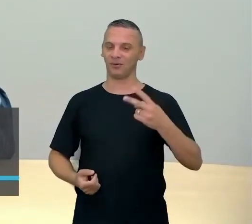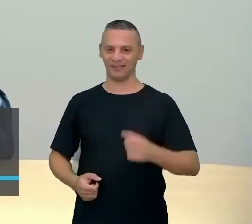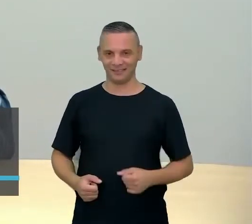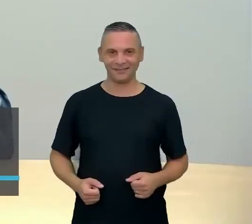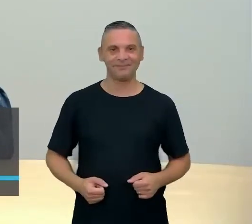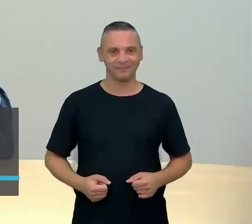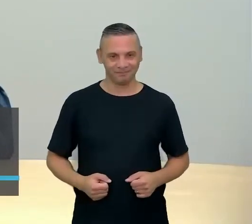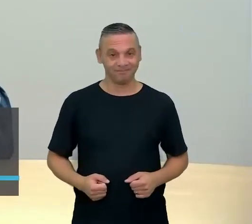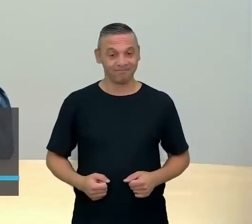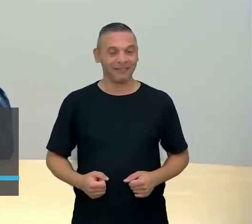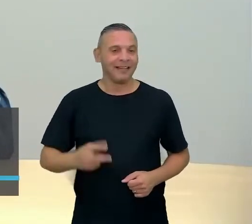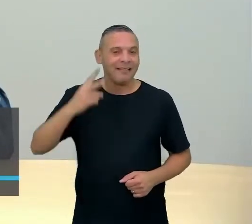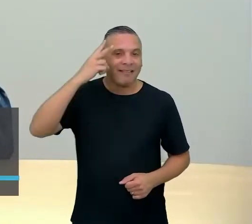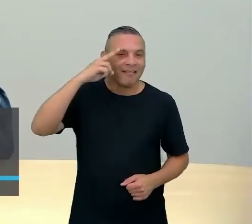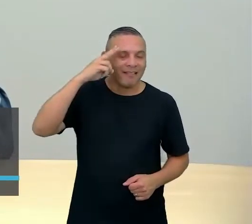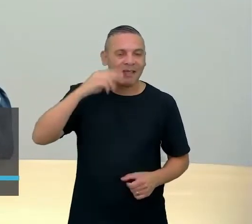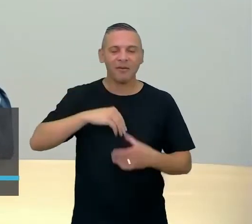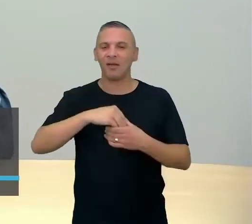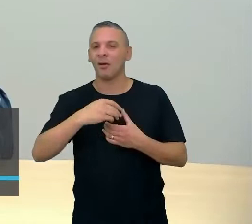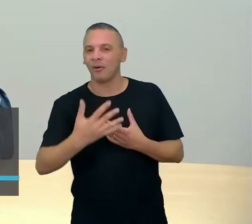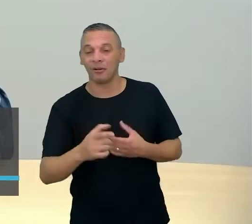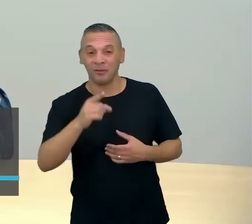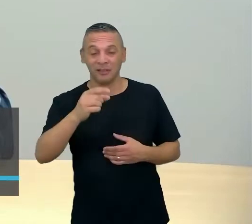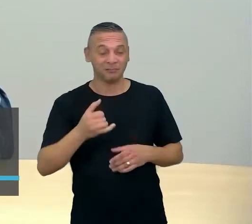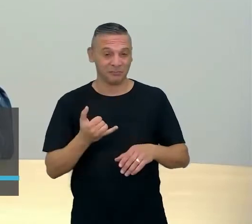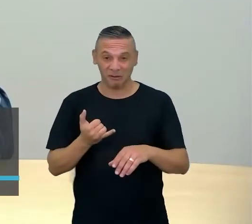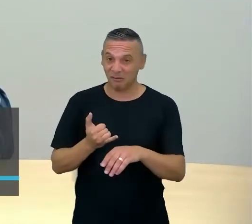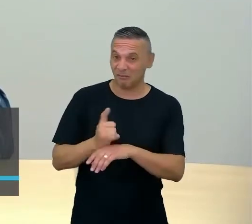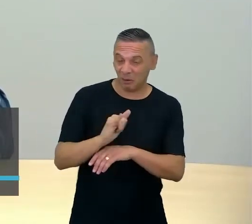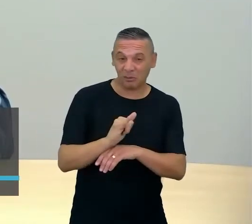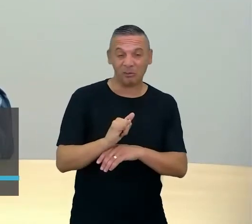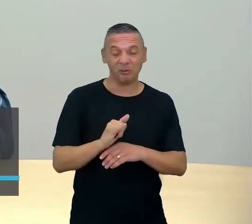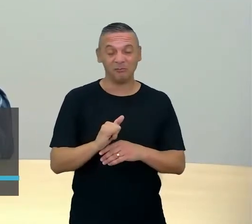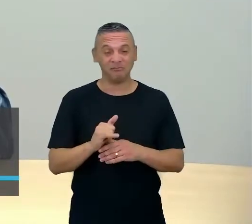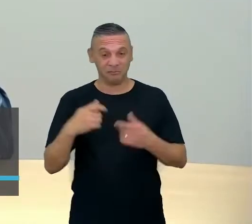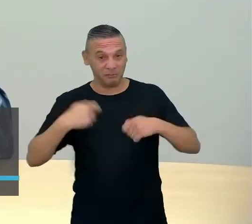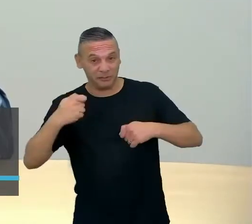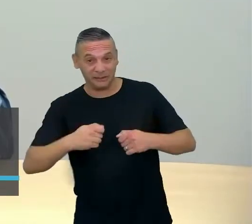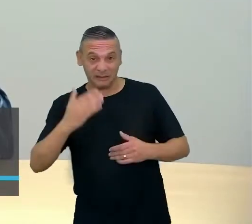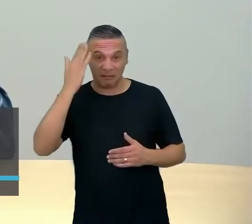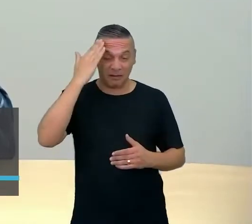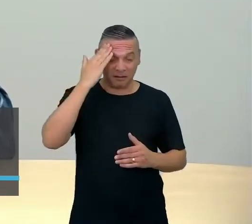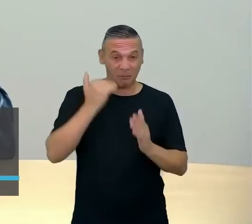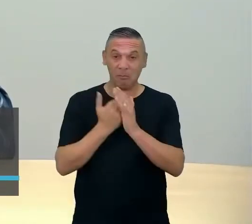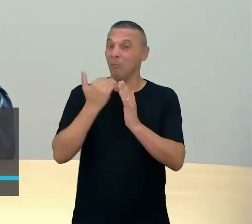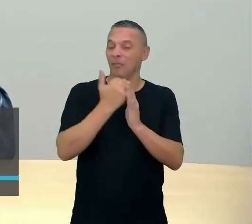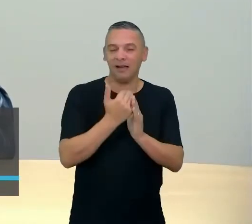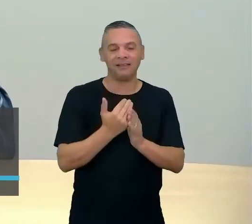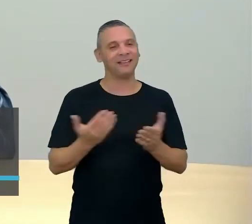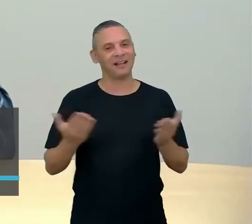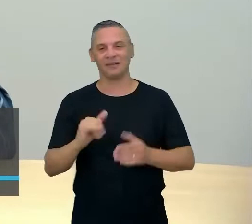Então, vamos rever o nosso conteúdo. Caso você tenha perdido alguma coisa ou precise se aprofundar, esse é o